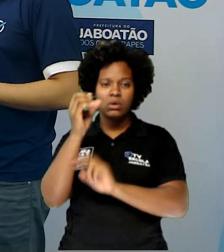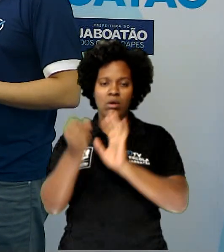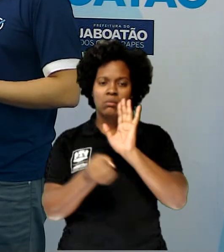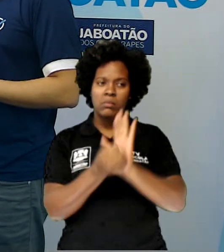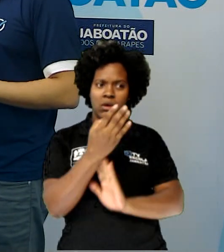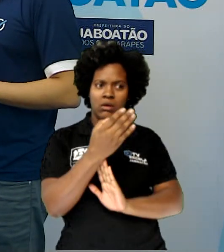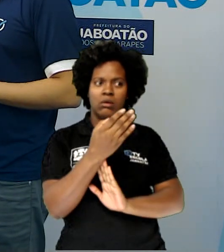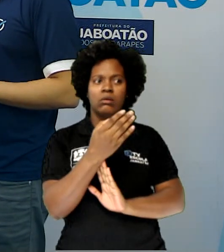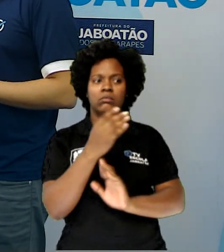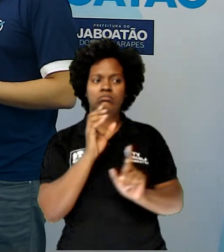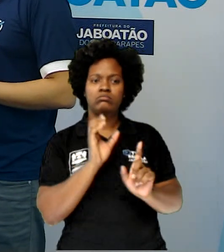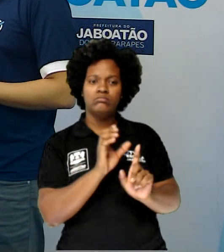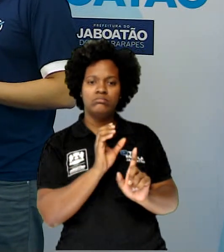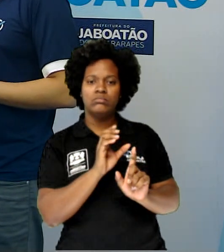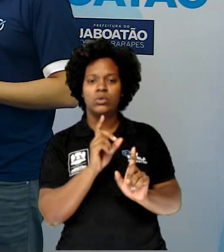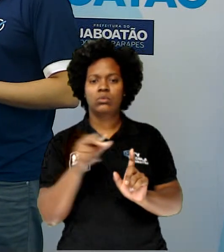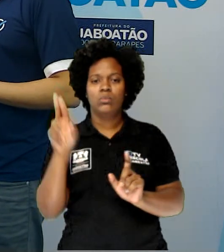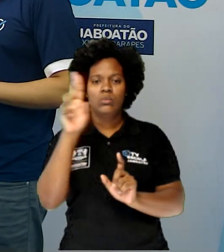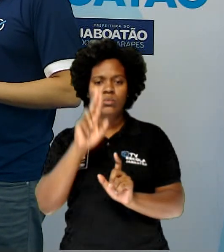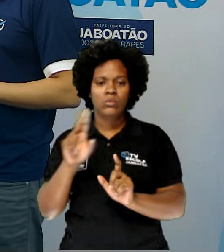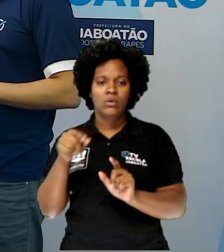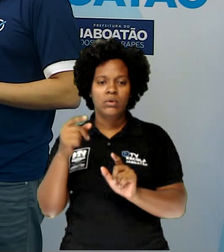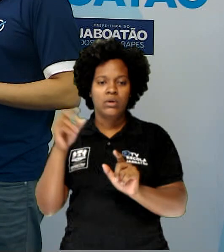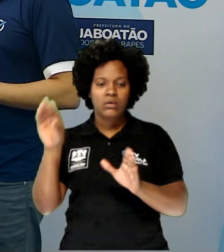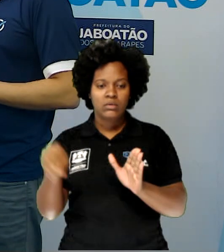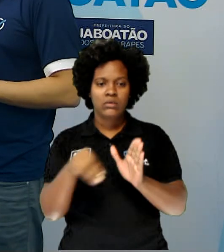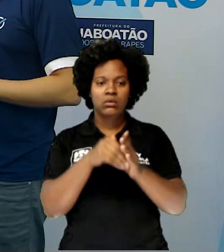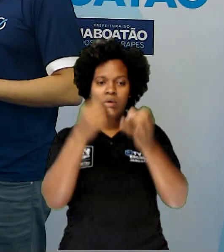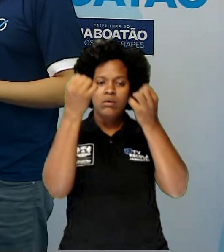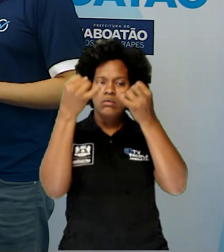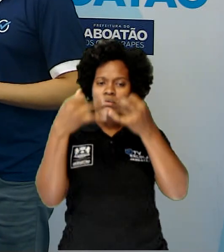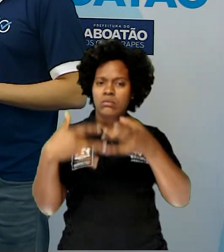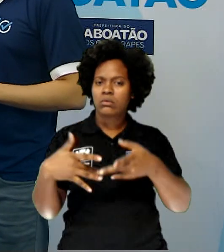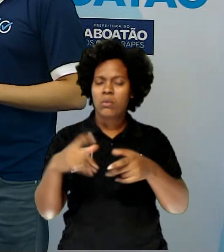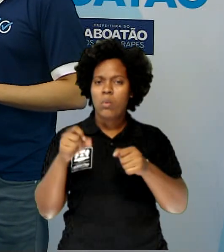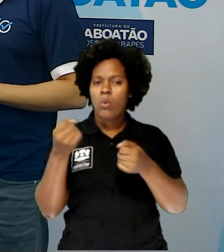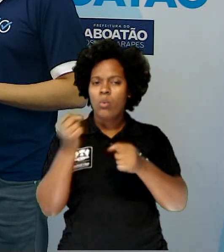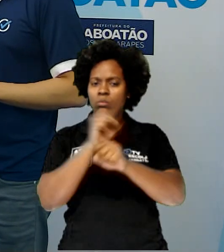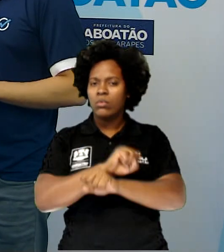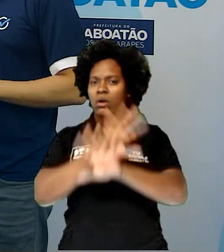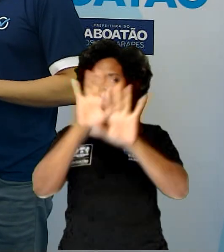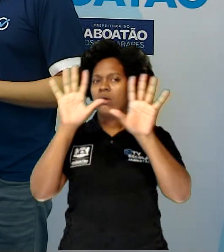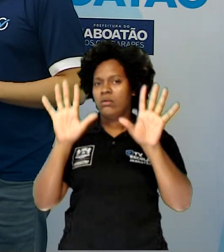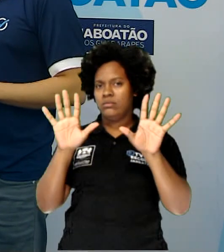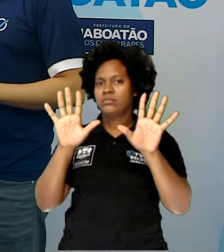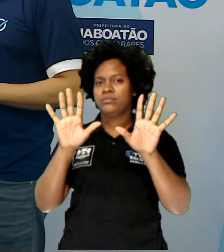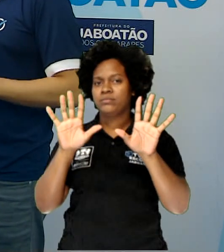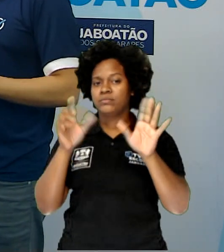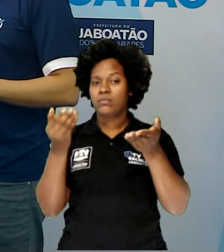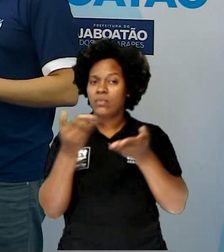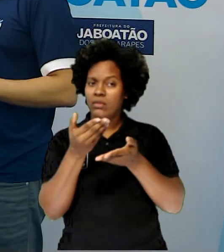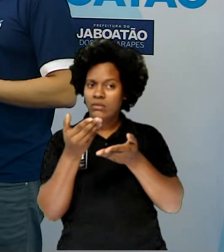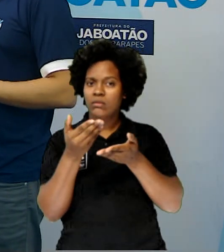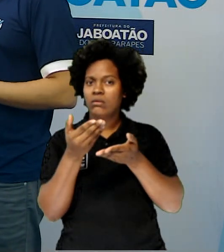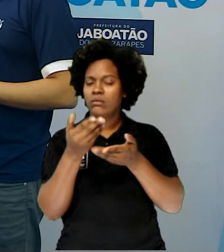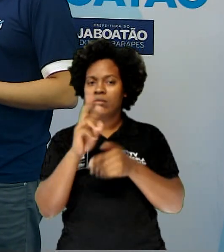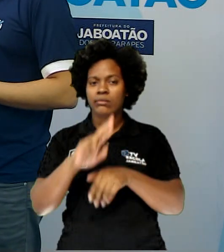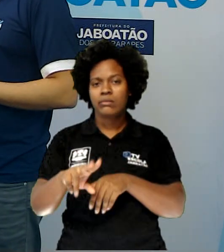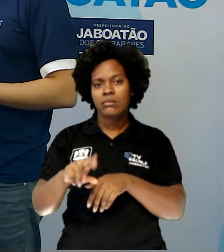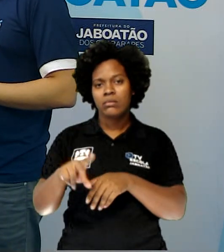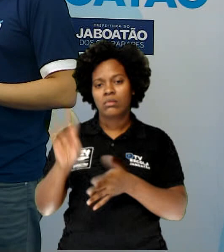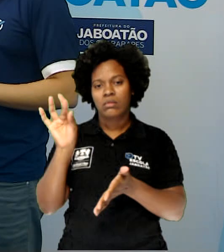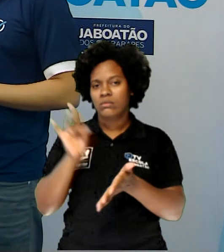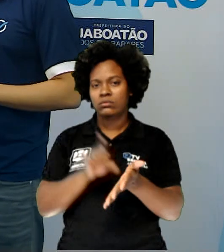despertam foram utilizados para introduzir a explicação ou esclarecimento. Neste caso, não é verdadeiro,